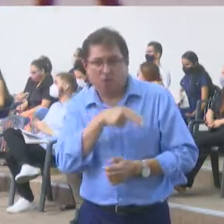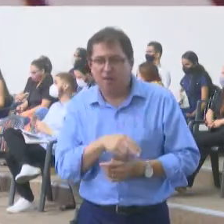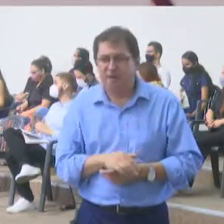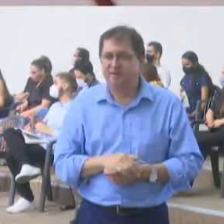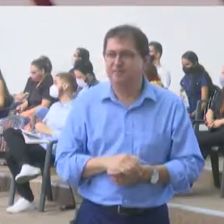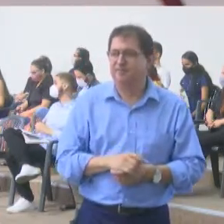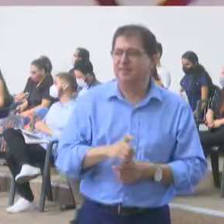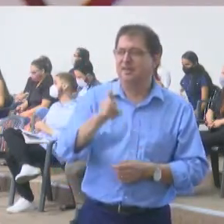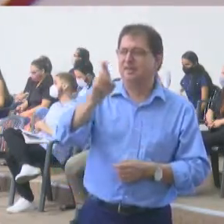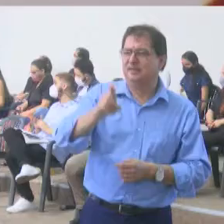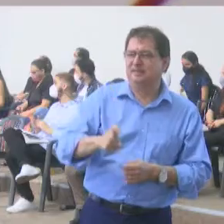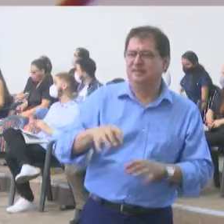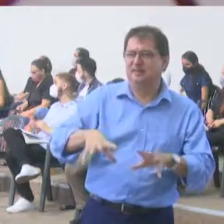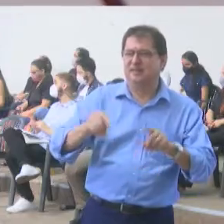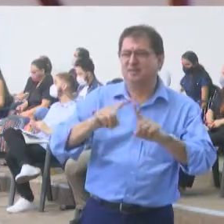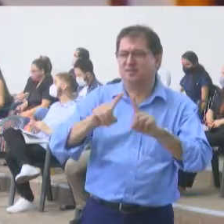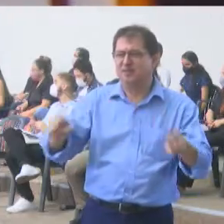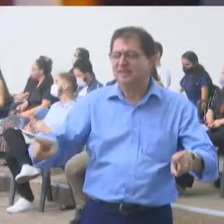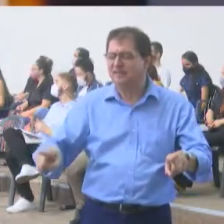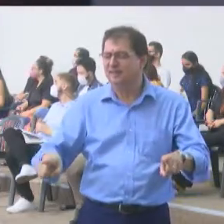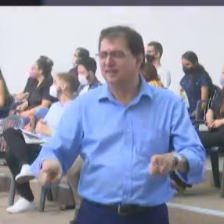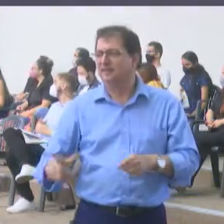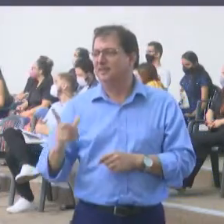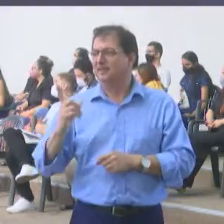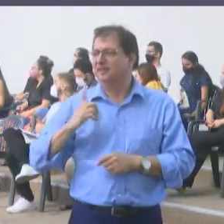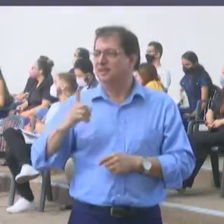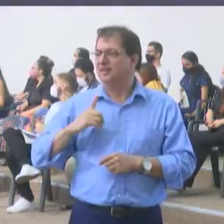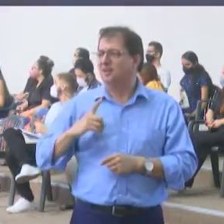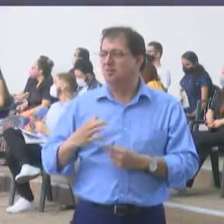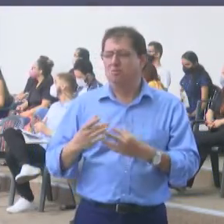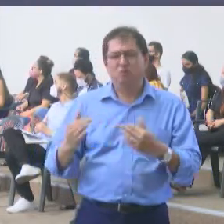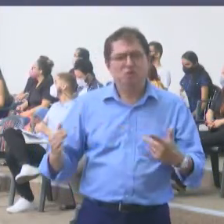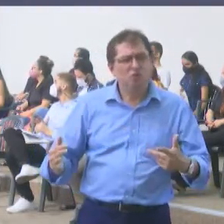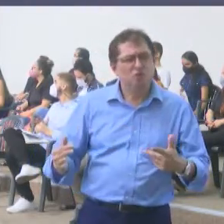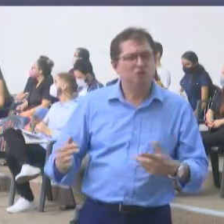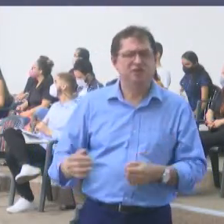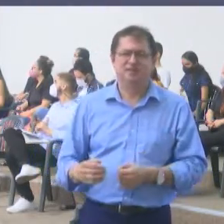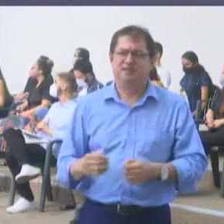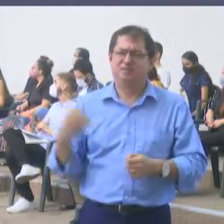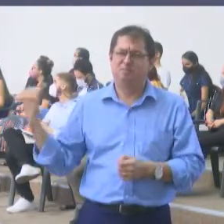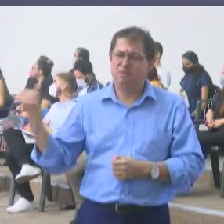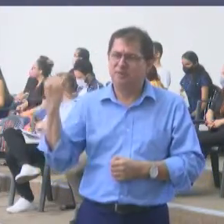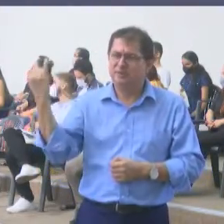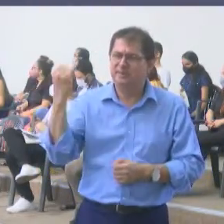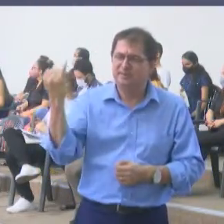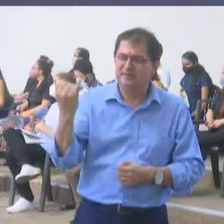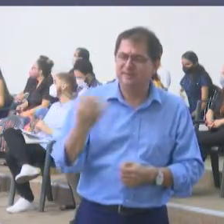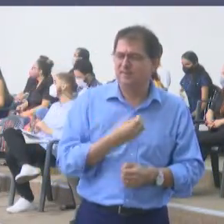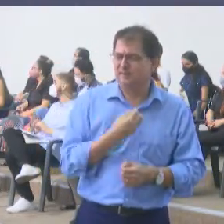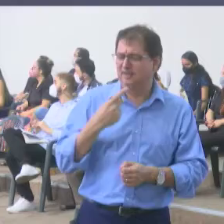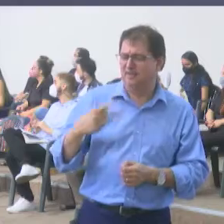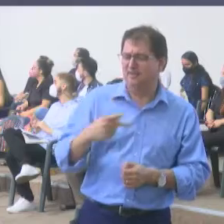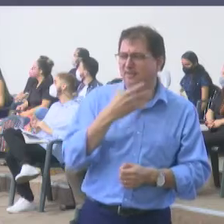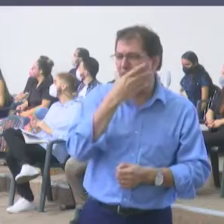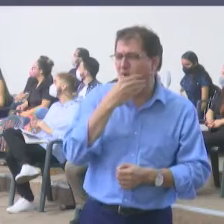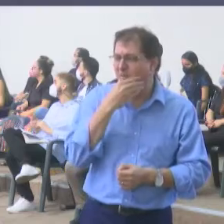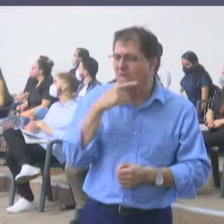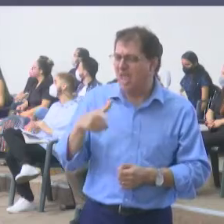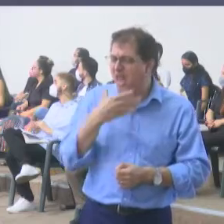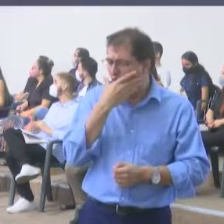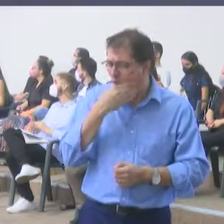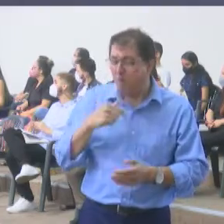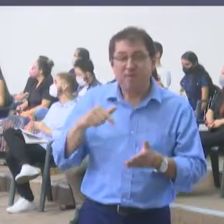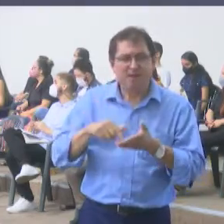para terra de Moab, mas os acertos de Elimeleque foram muitos maiores do que os erros dele. Dá se eu estar aqui hoje casando com Ruth.